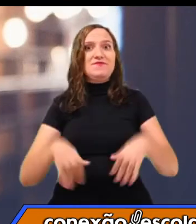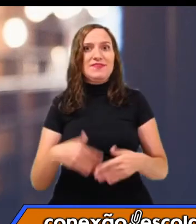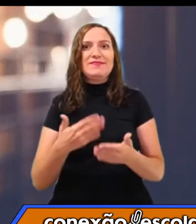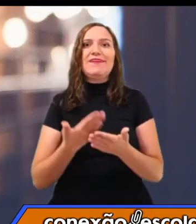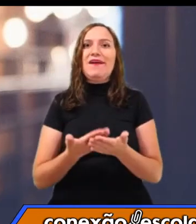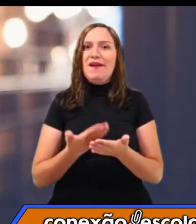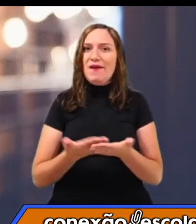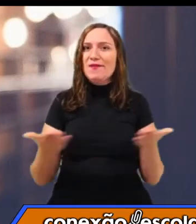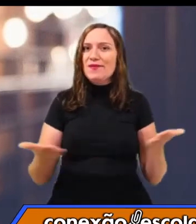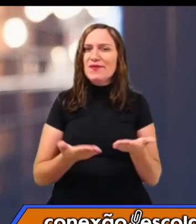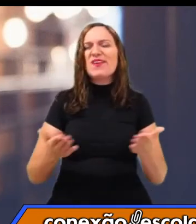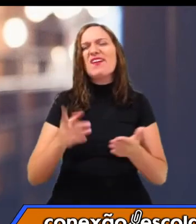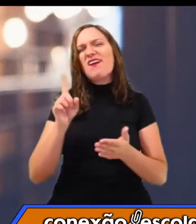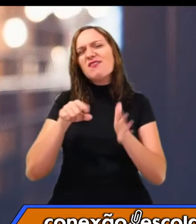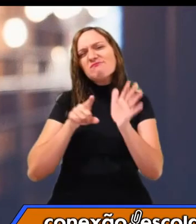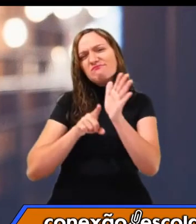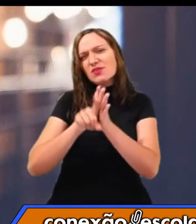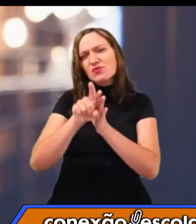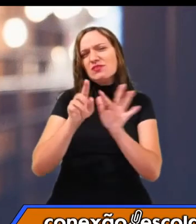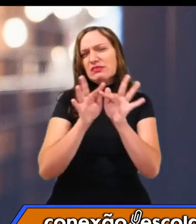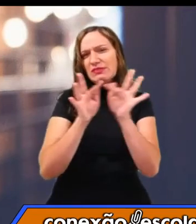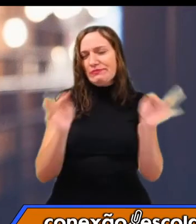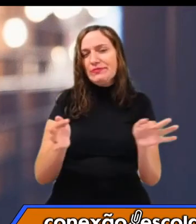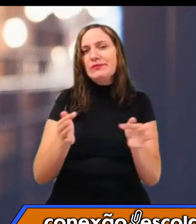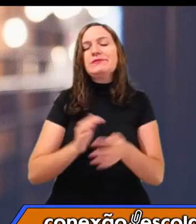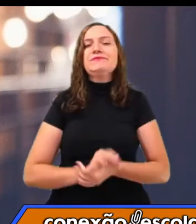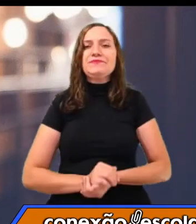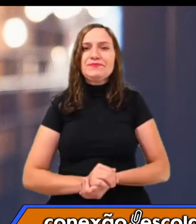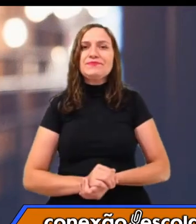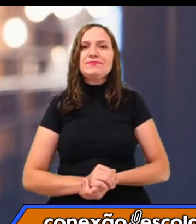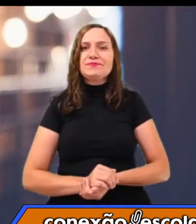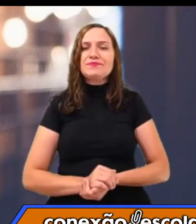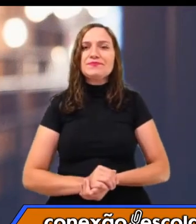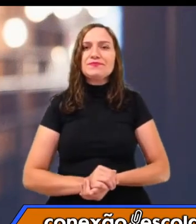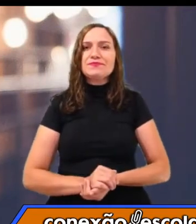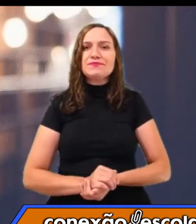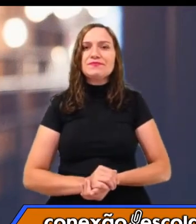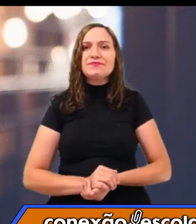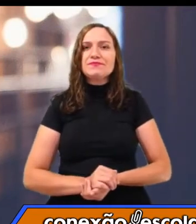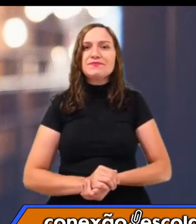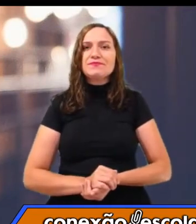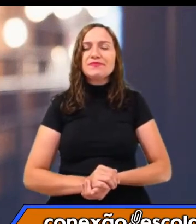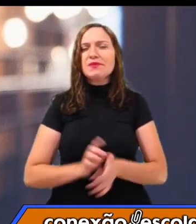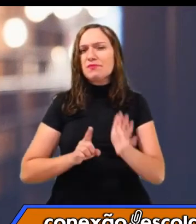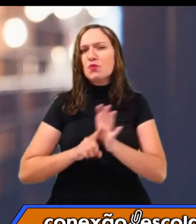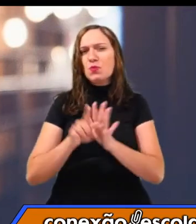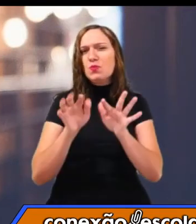assunto, né, com uma questão. É uma questãozinha só, né? É muito simples.